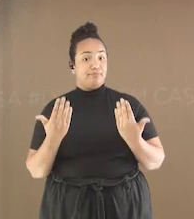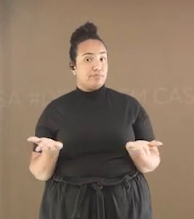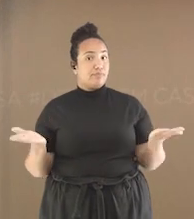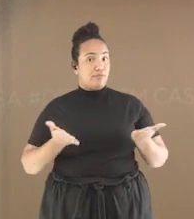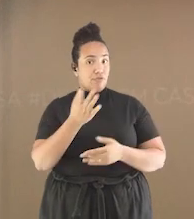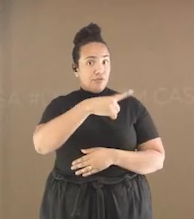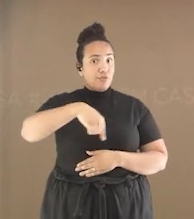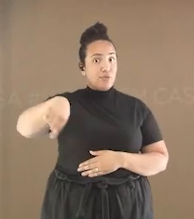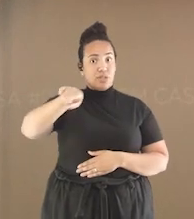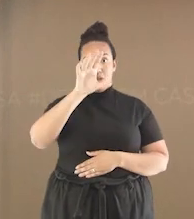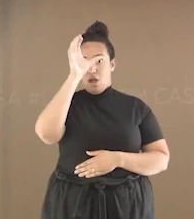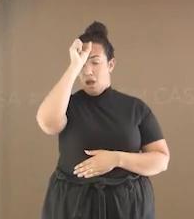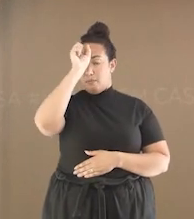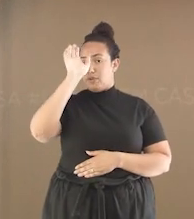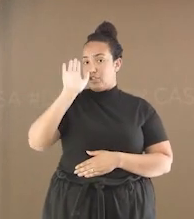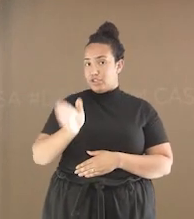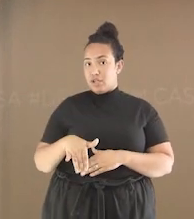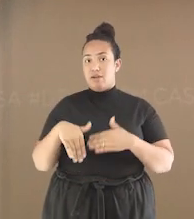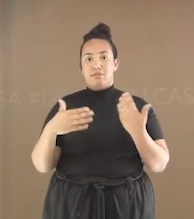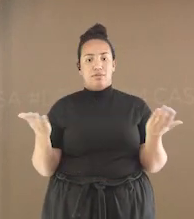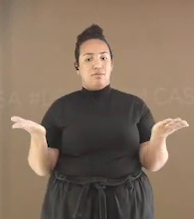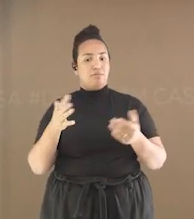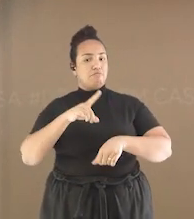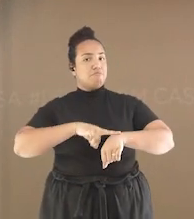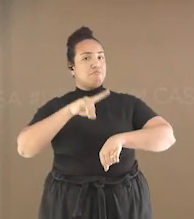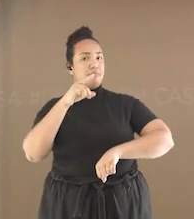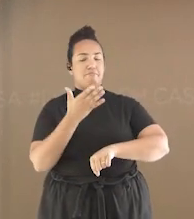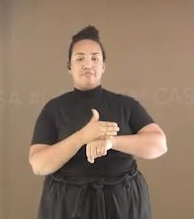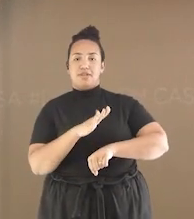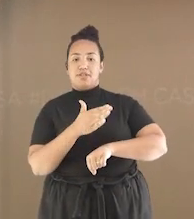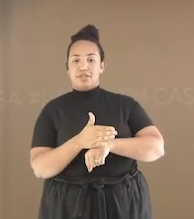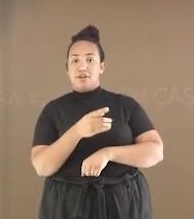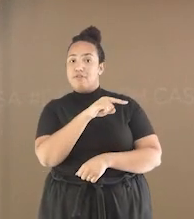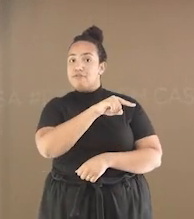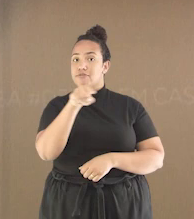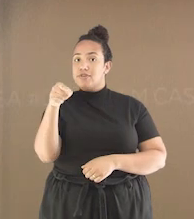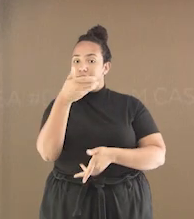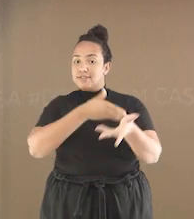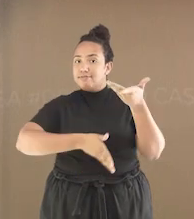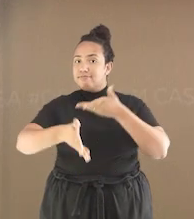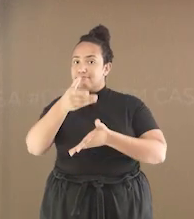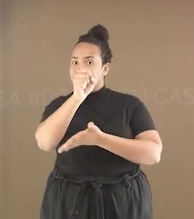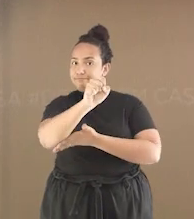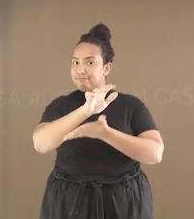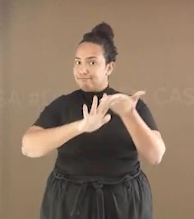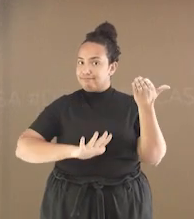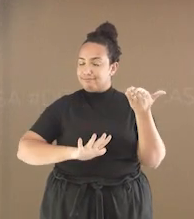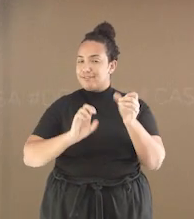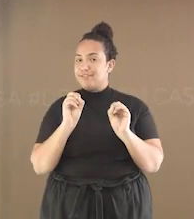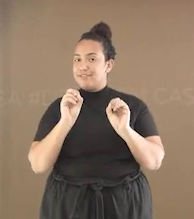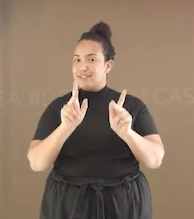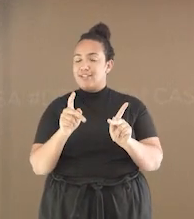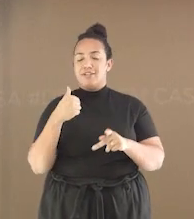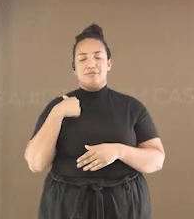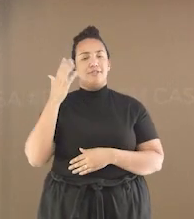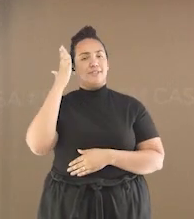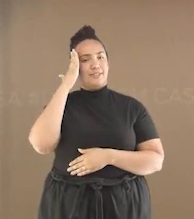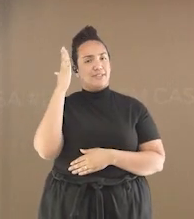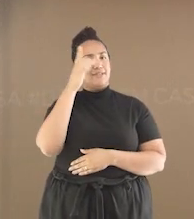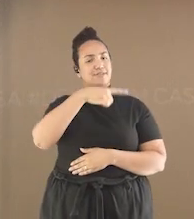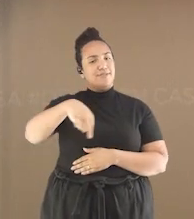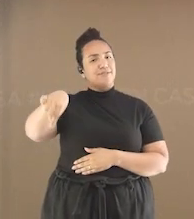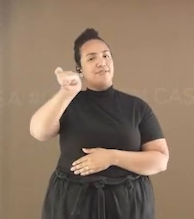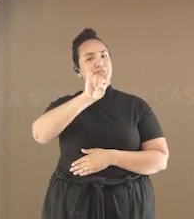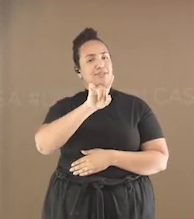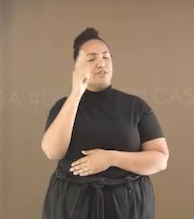Agora que já aprendeu sobre o assunto, chegou a hora de praticar. Participe agora fazendo as atividades. Eu aposto que